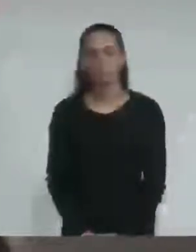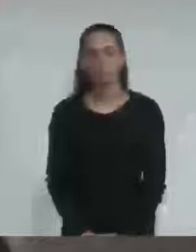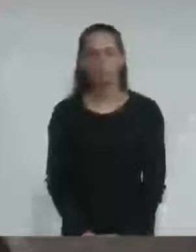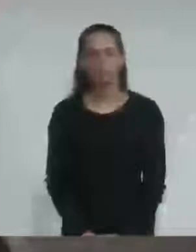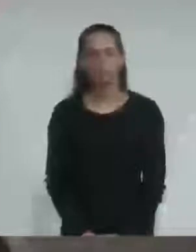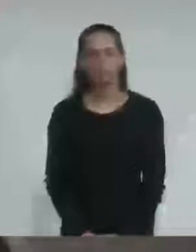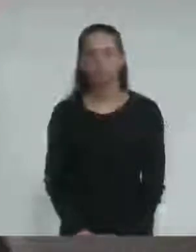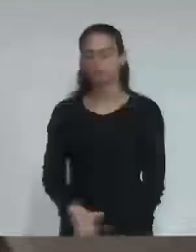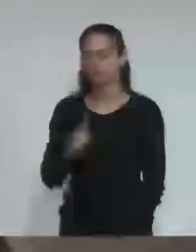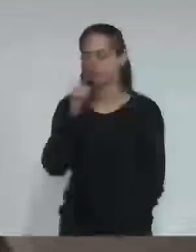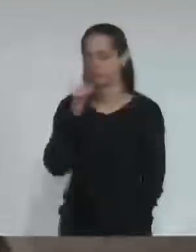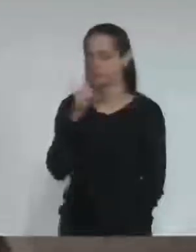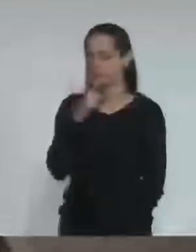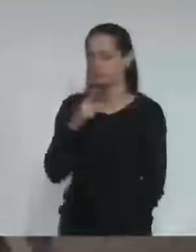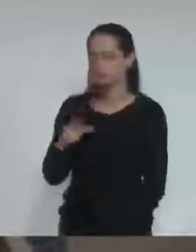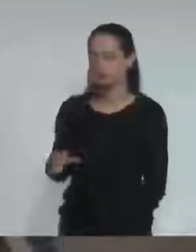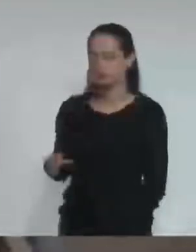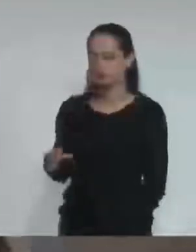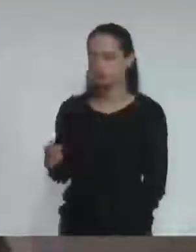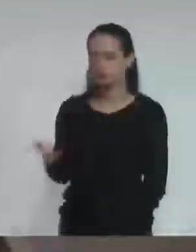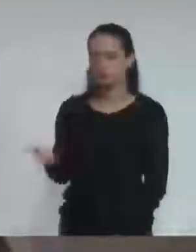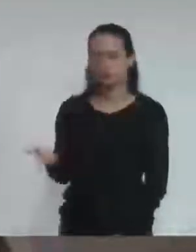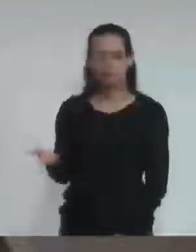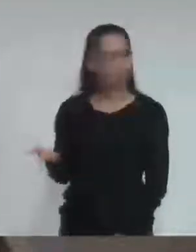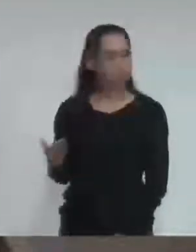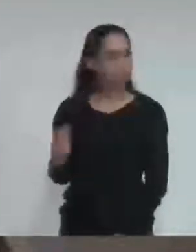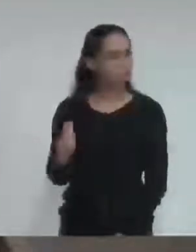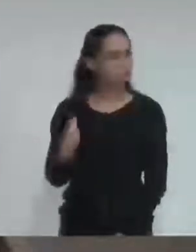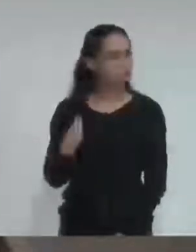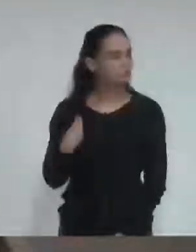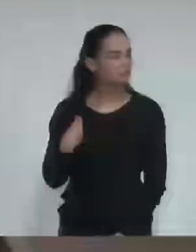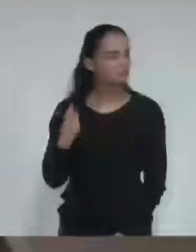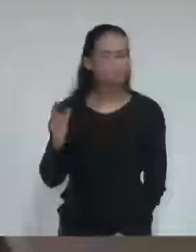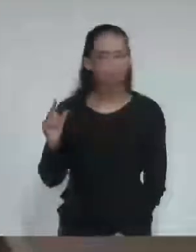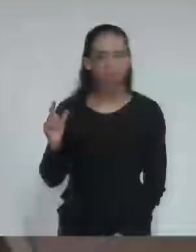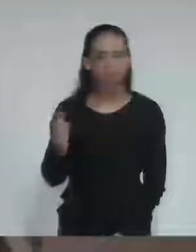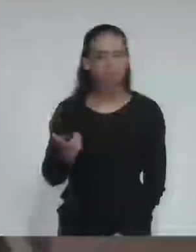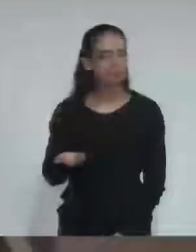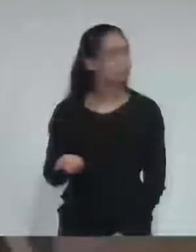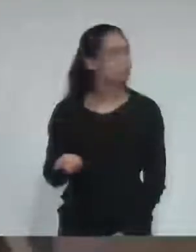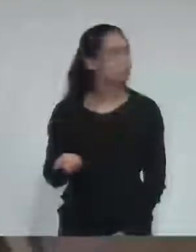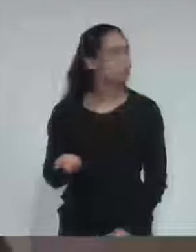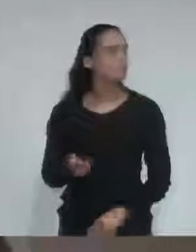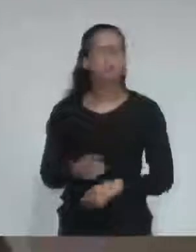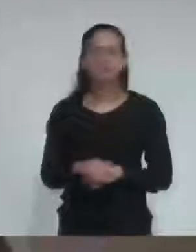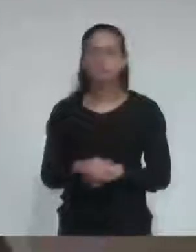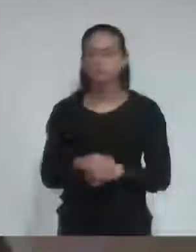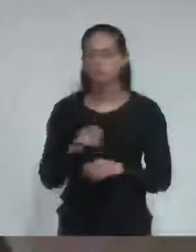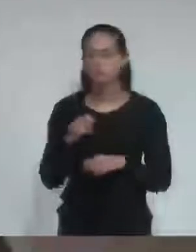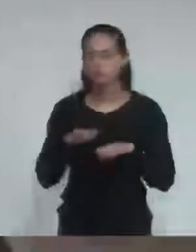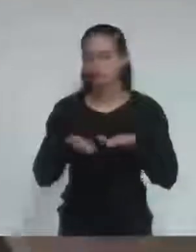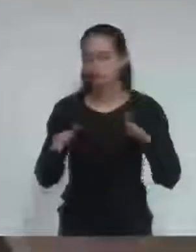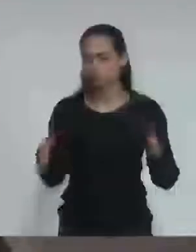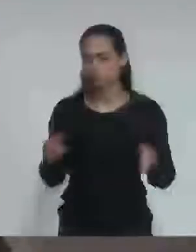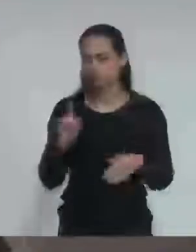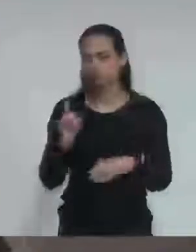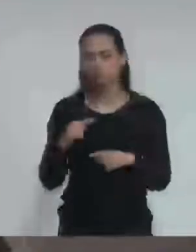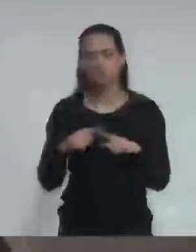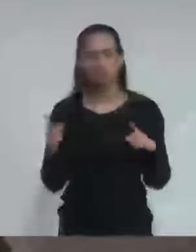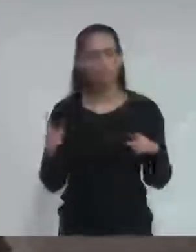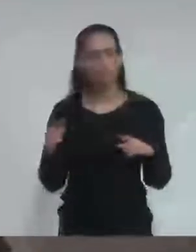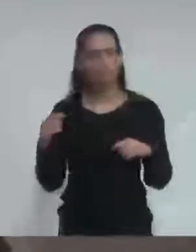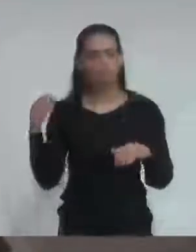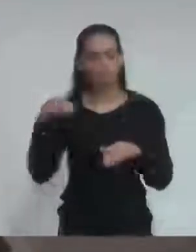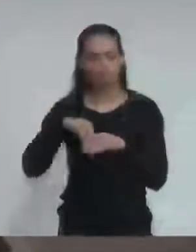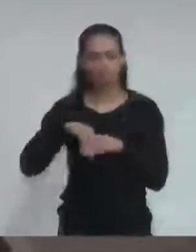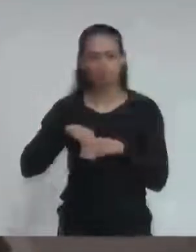Senhora presidente, exercício não está aqui no momento na mesa, mas está na casa, senhores vereadores, vereadoras,